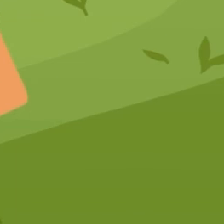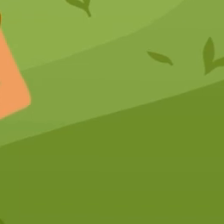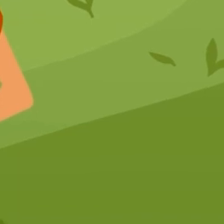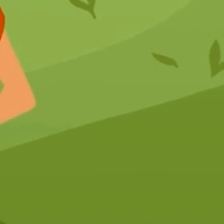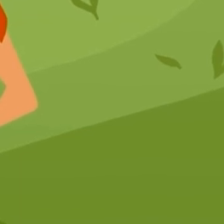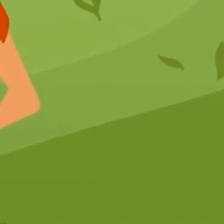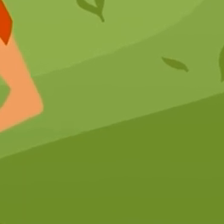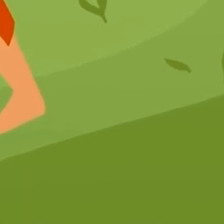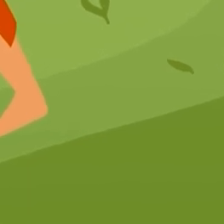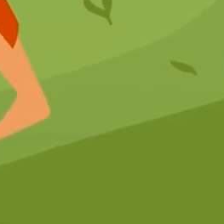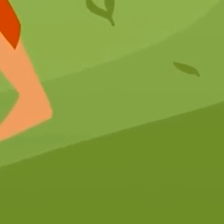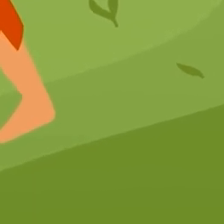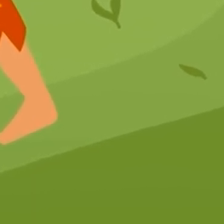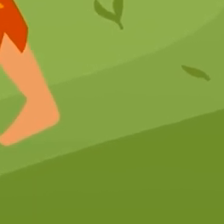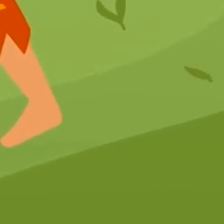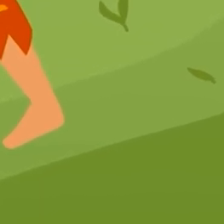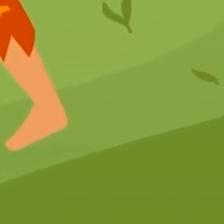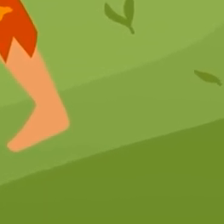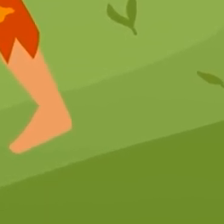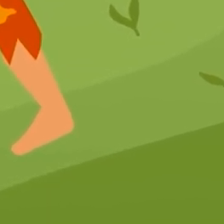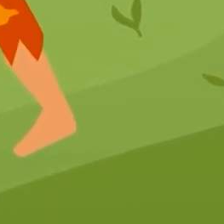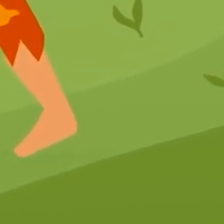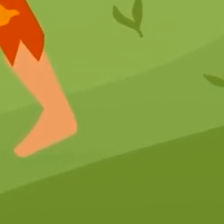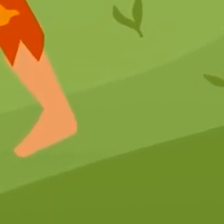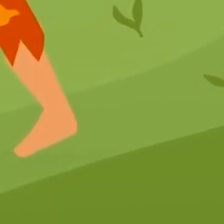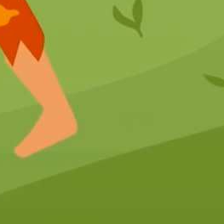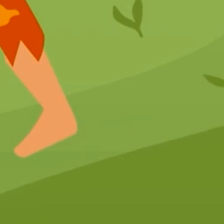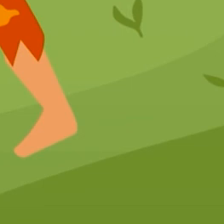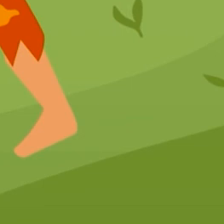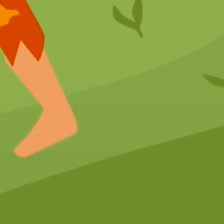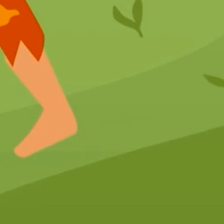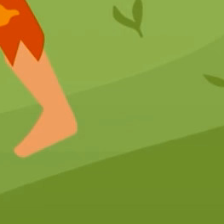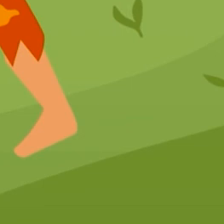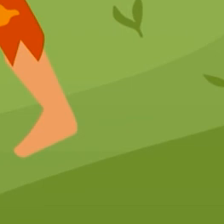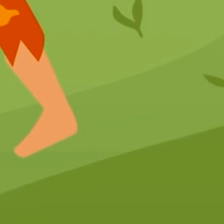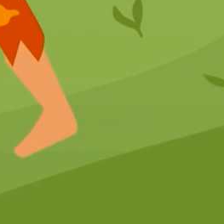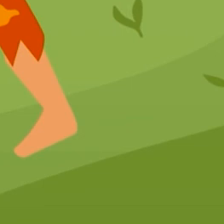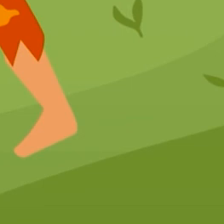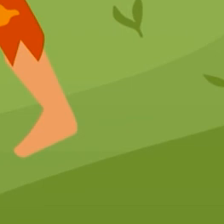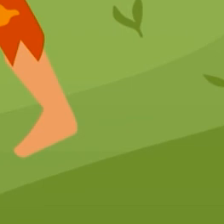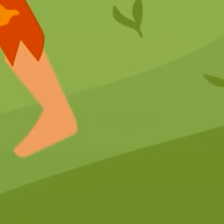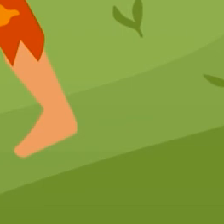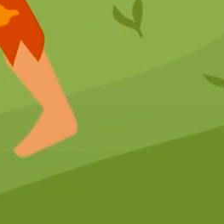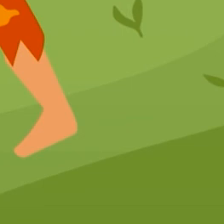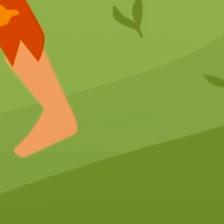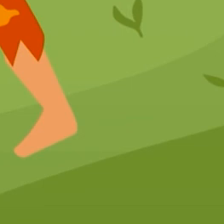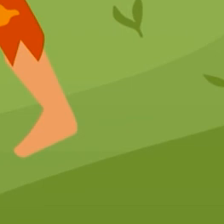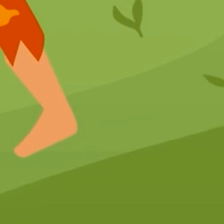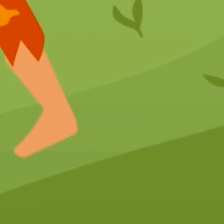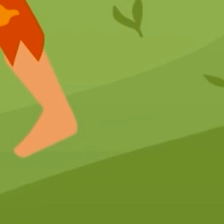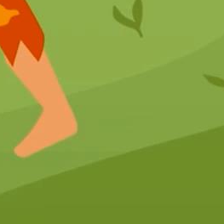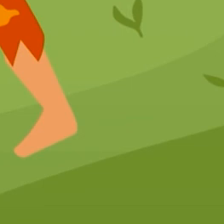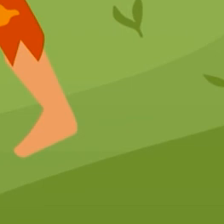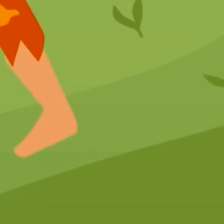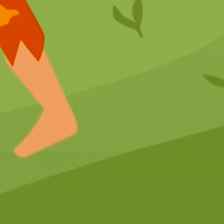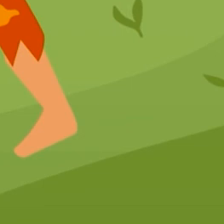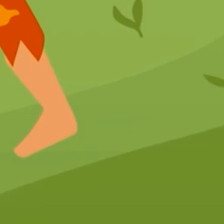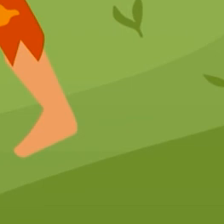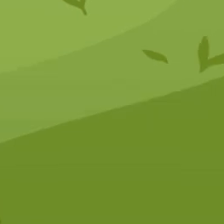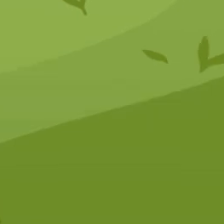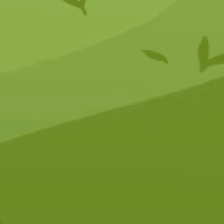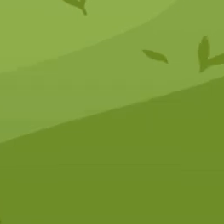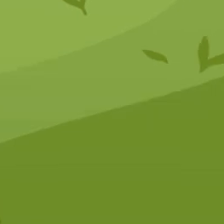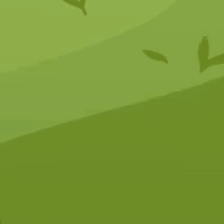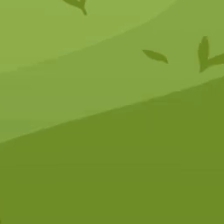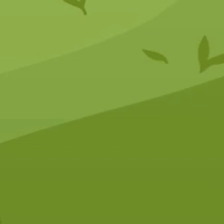com descartes, o que pudesse ser agredido neste caminho, ou em como suas ações refletiriam no equilíbrio do meio